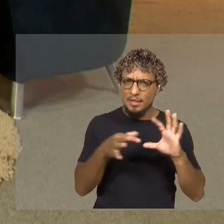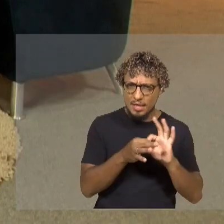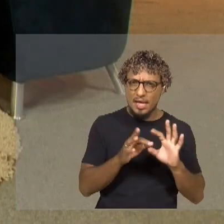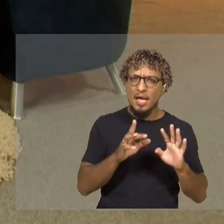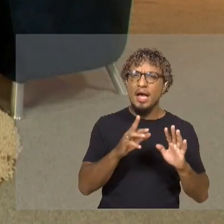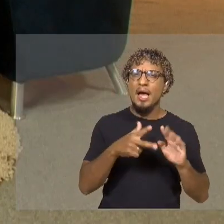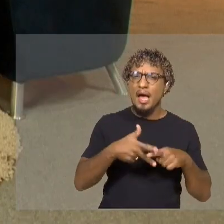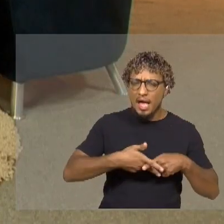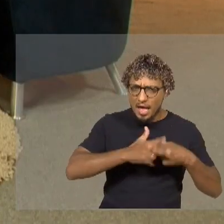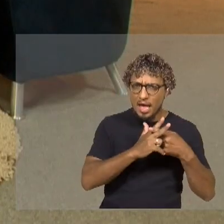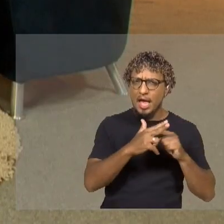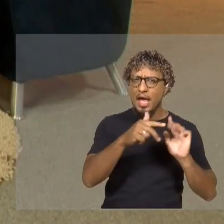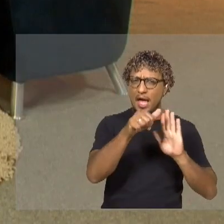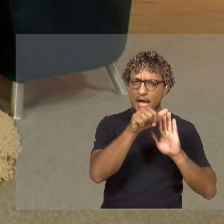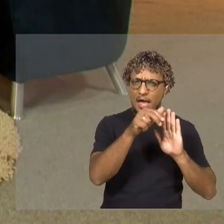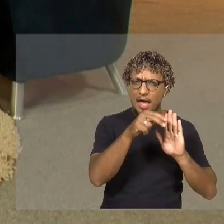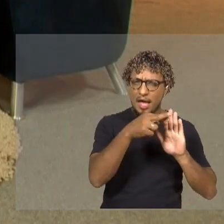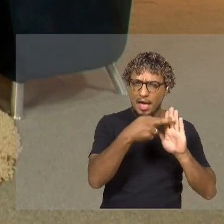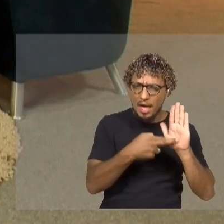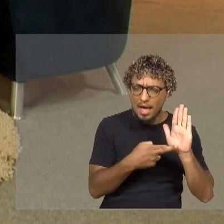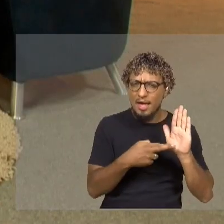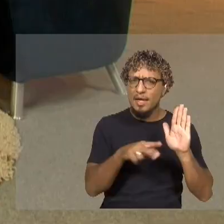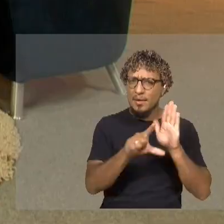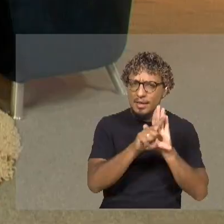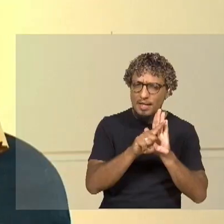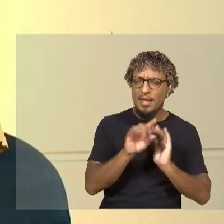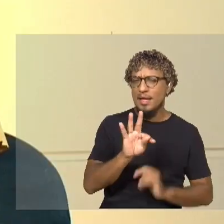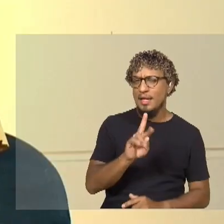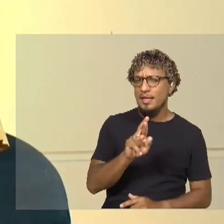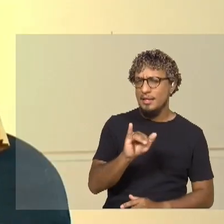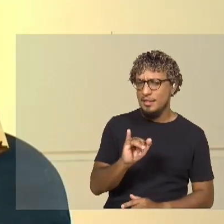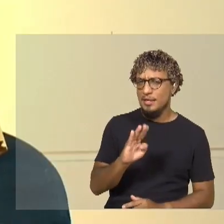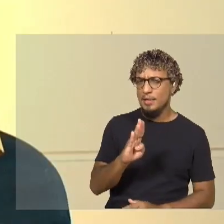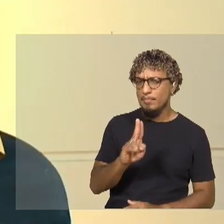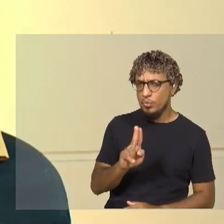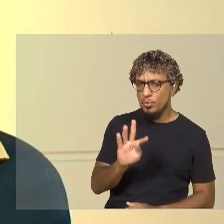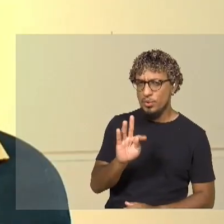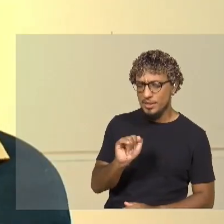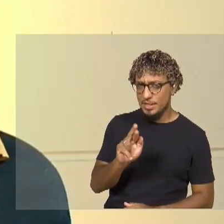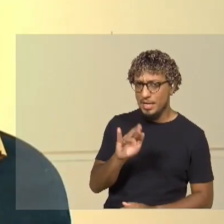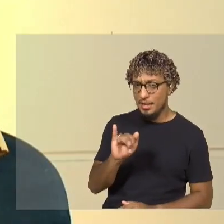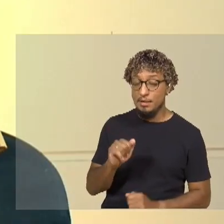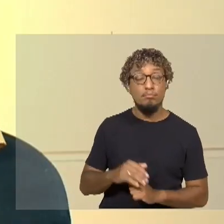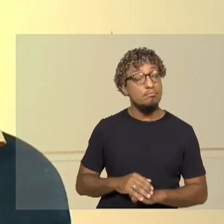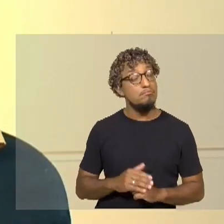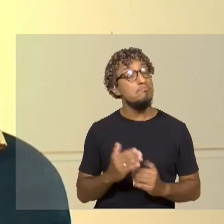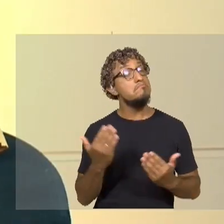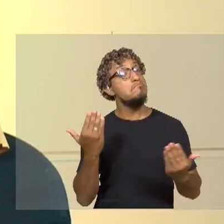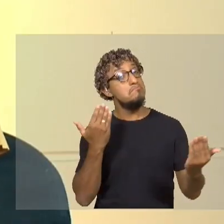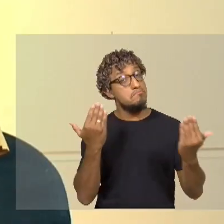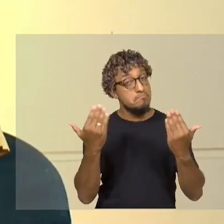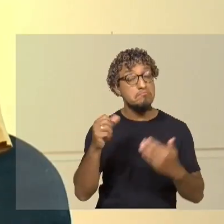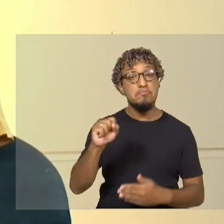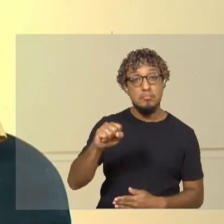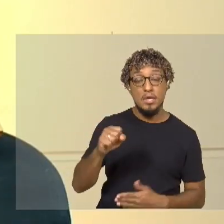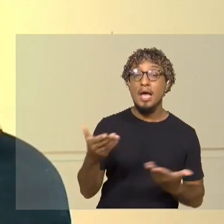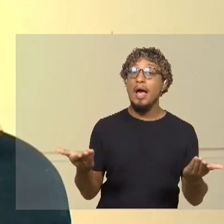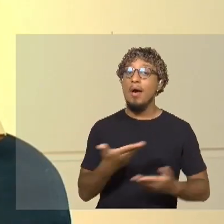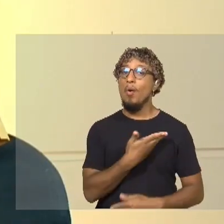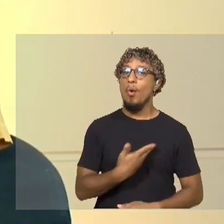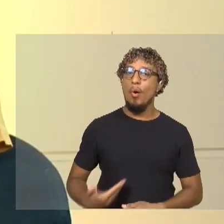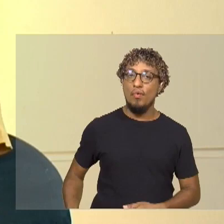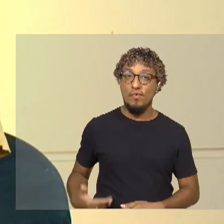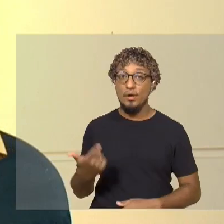É isso? De uma certa forma, sim, né? Quer dizer, o governo restabeleceu, o Ministério da Fazenda,